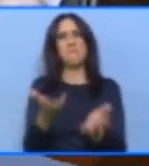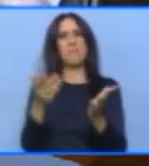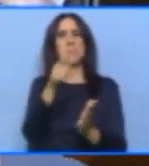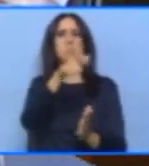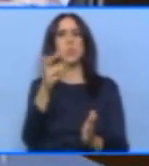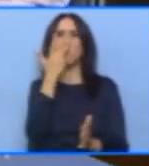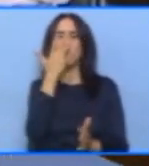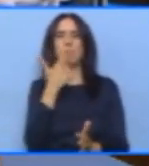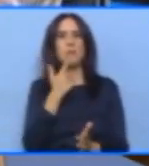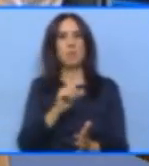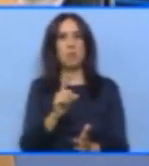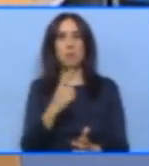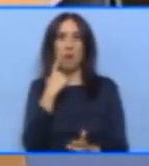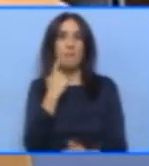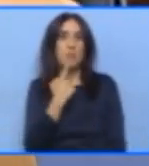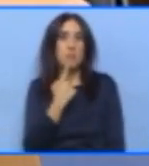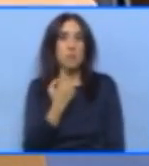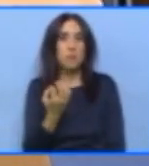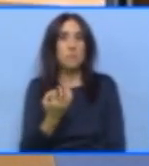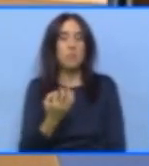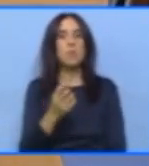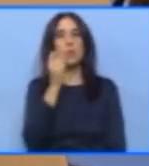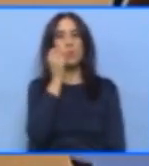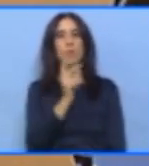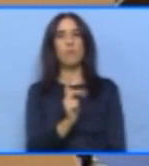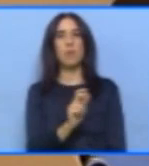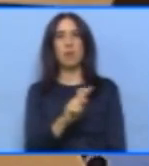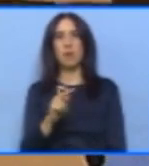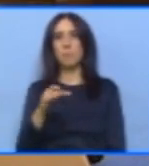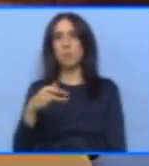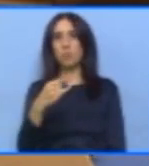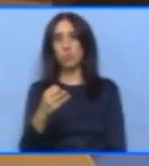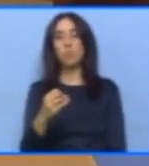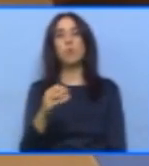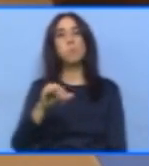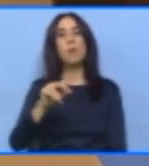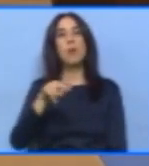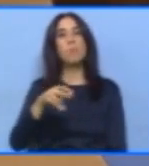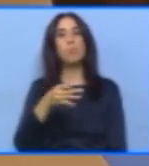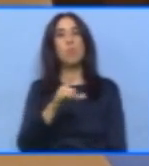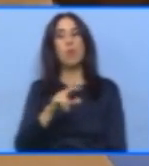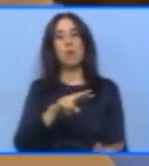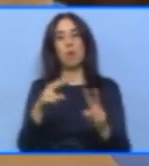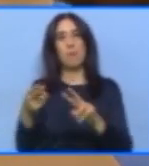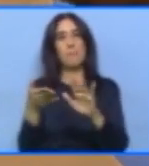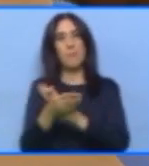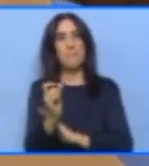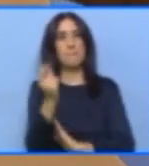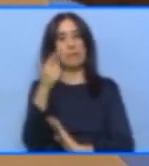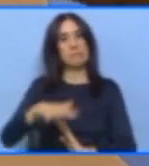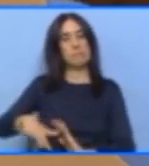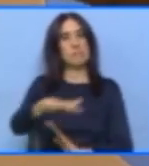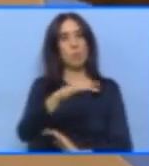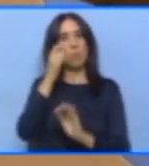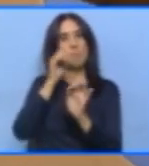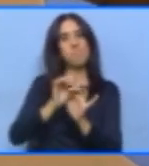entendê-lo. Pelos vistos entenderam, e Vieira Pinto chega a Nampula e praticamente é a partir de Nampula que ele irradia.